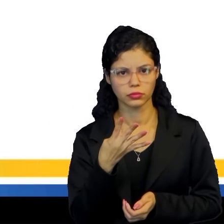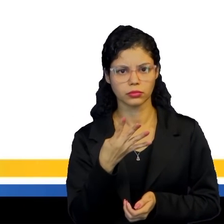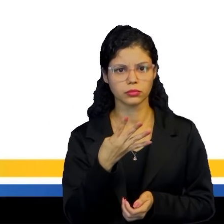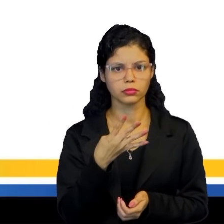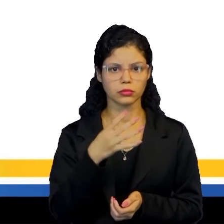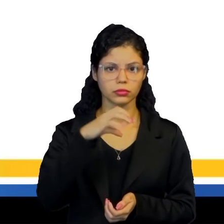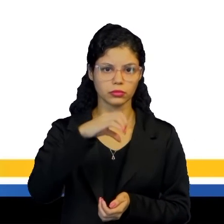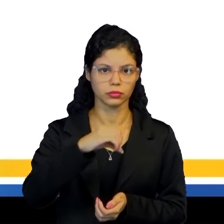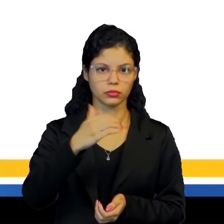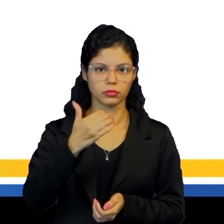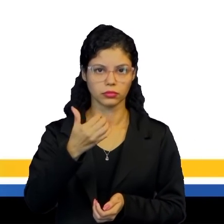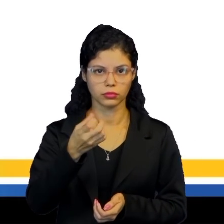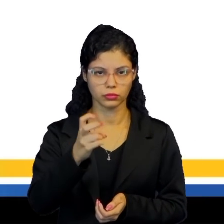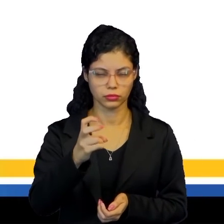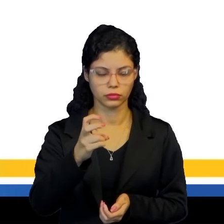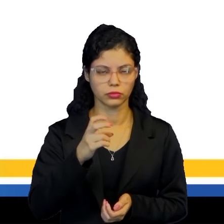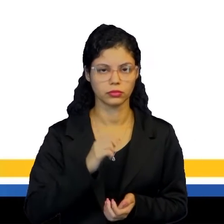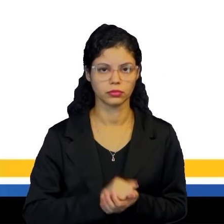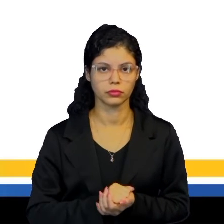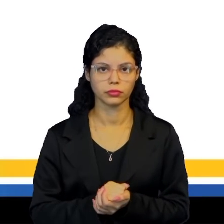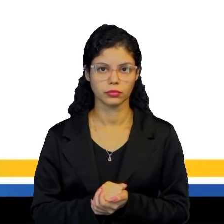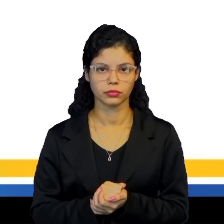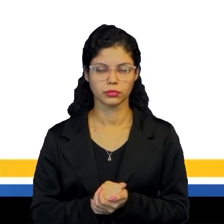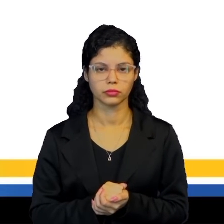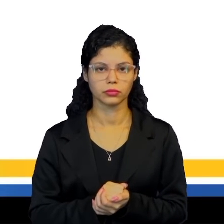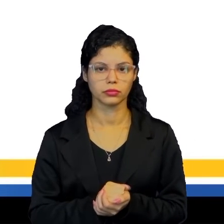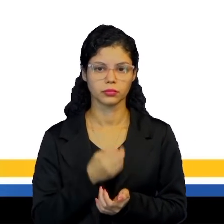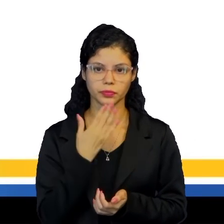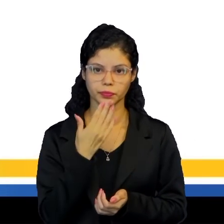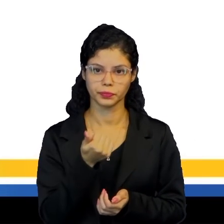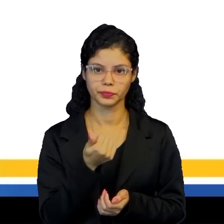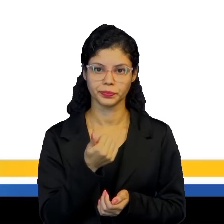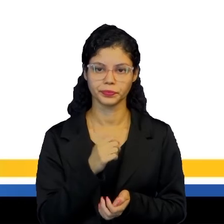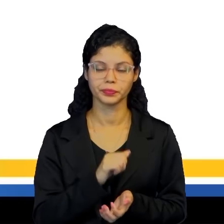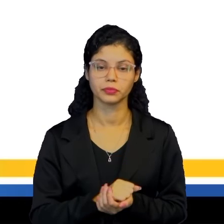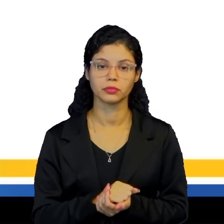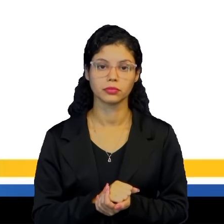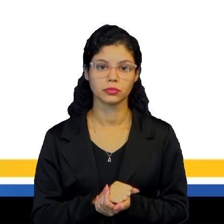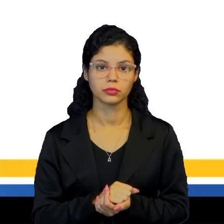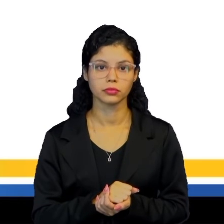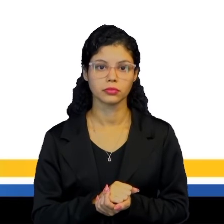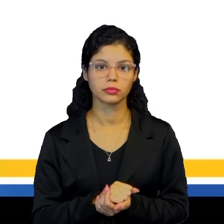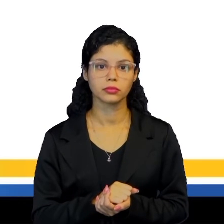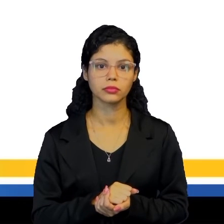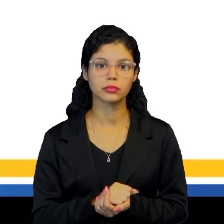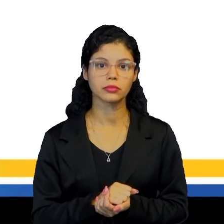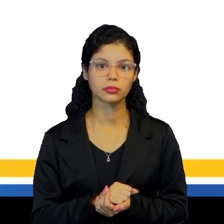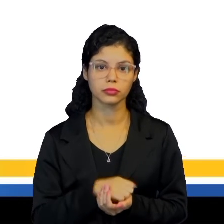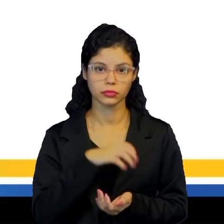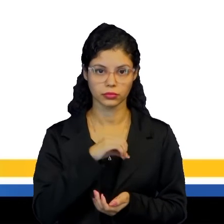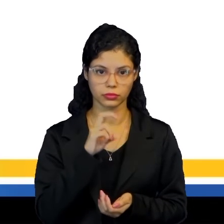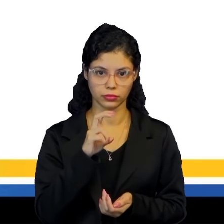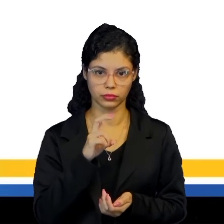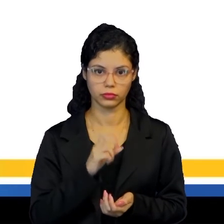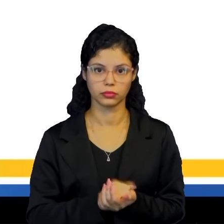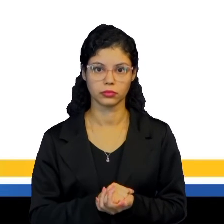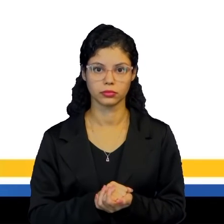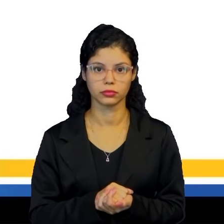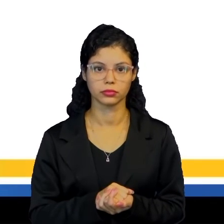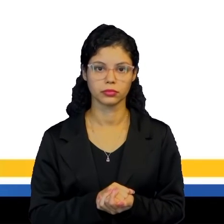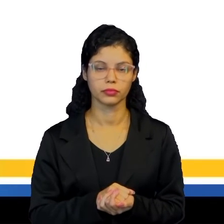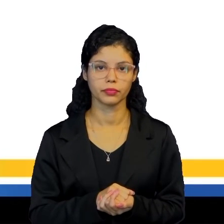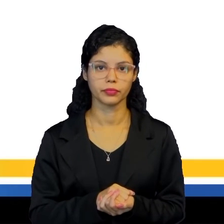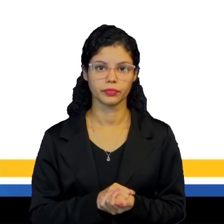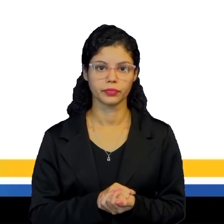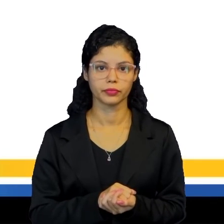4.096. Desculpa, igual a 4.095. Tudo bem? Não é 96, como está aí, é 95.